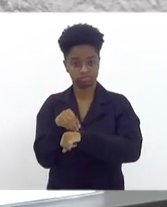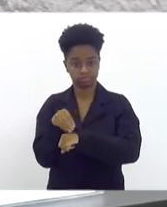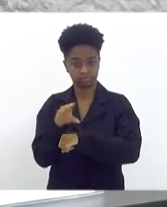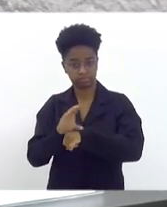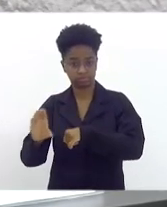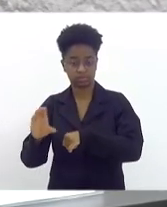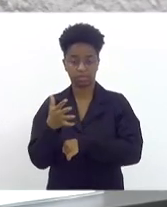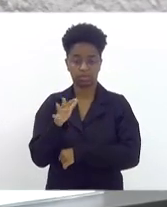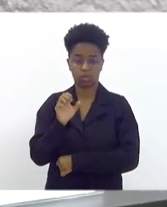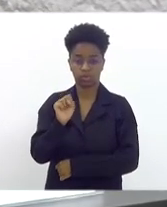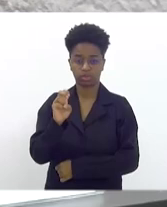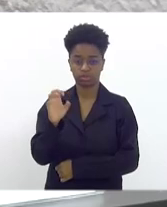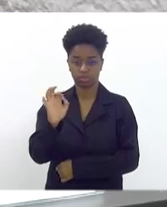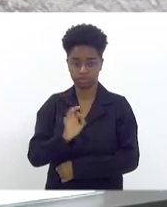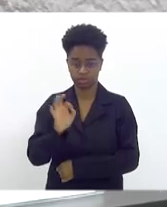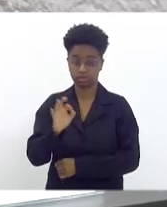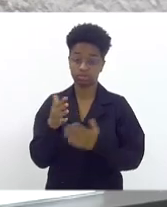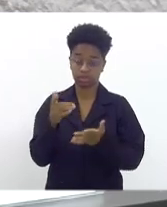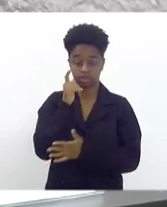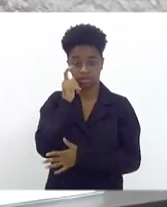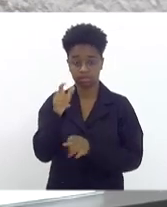torno de 85%. É interessante também a CPI,